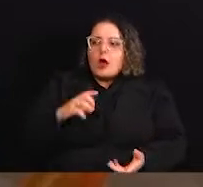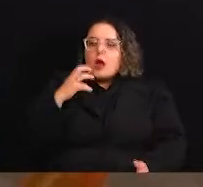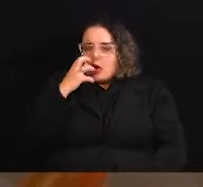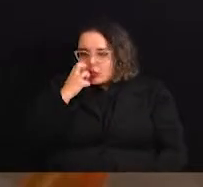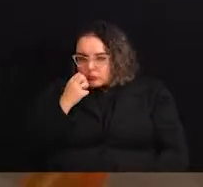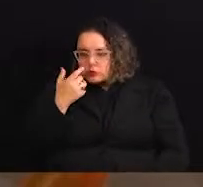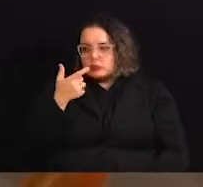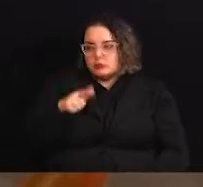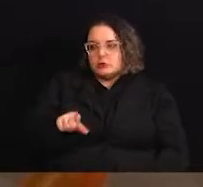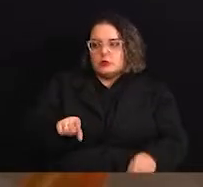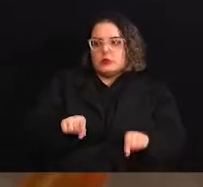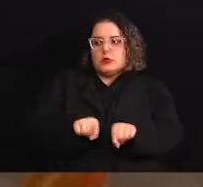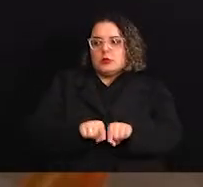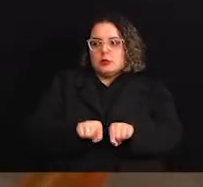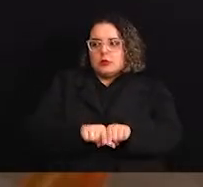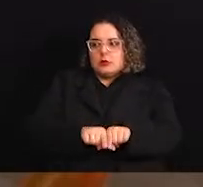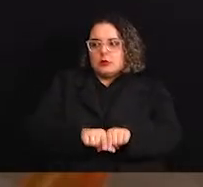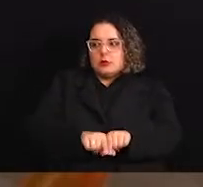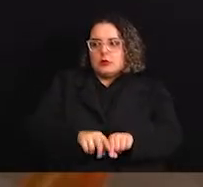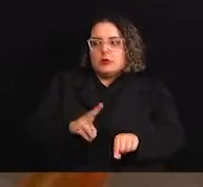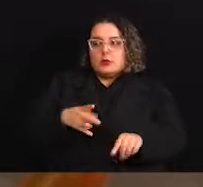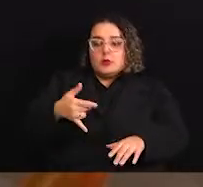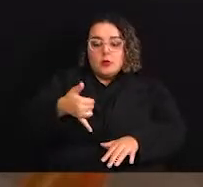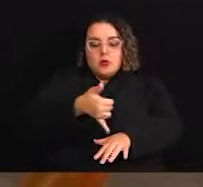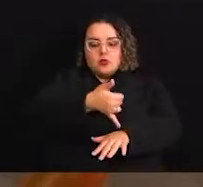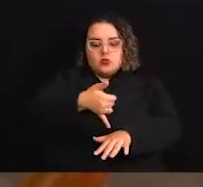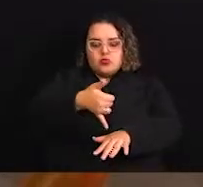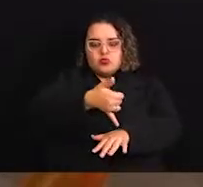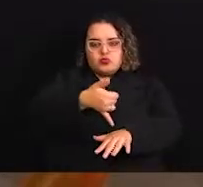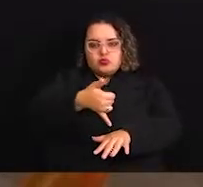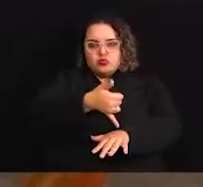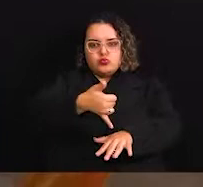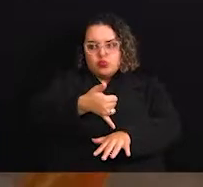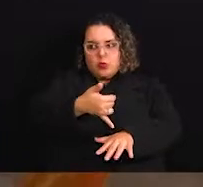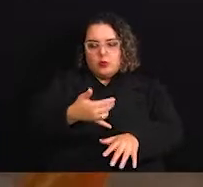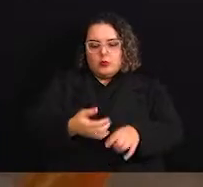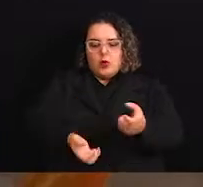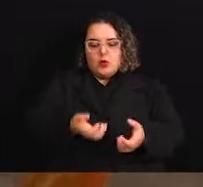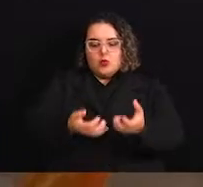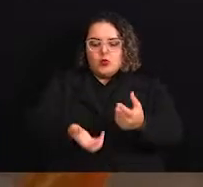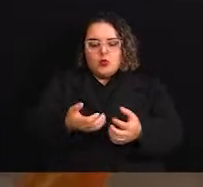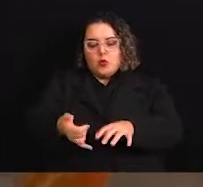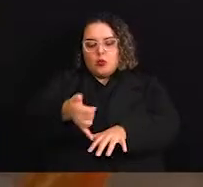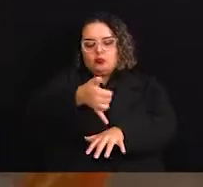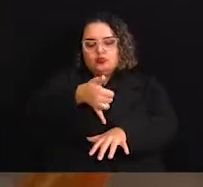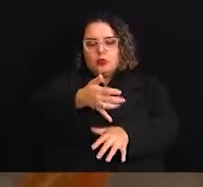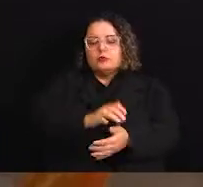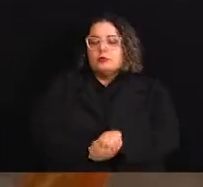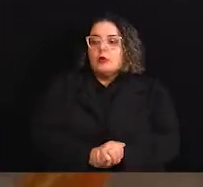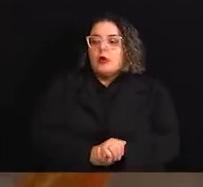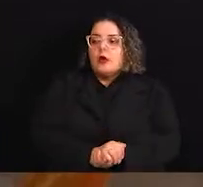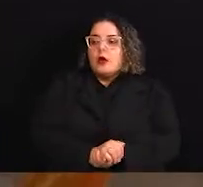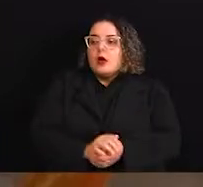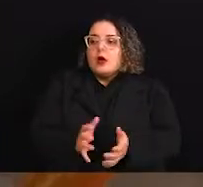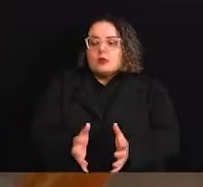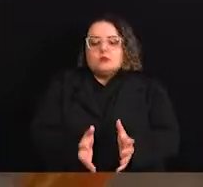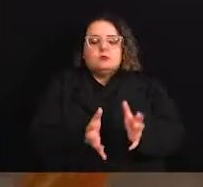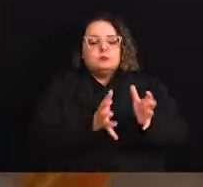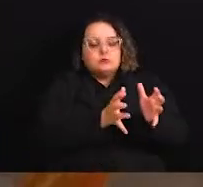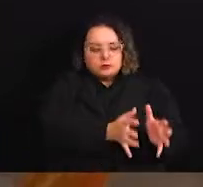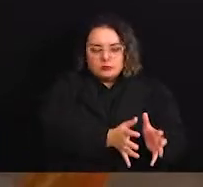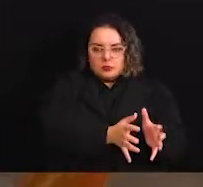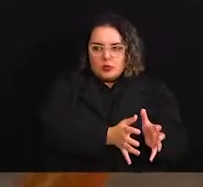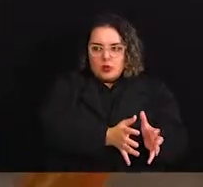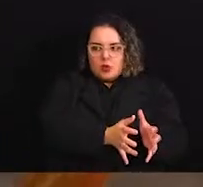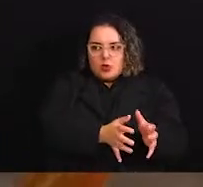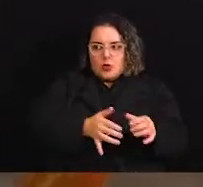manter a crocância também. Mas sempre coberta pelo óleo. E aí quando você coloca uma porção, e aí você tira essa porção que